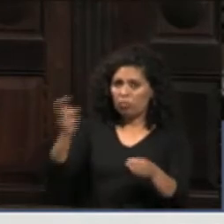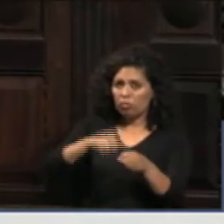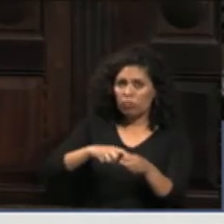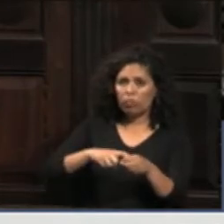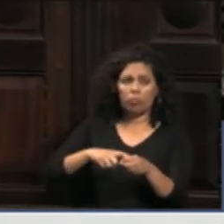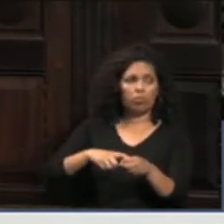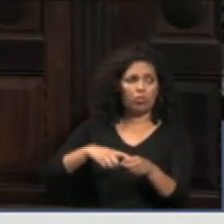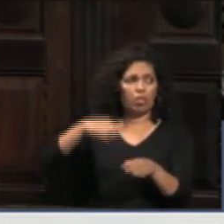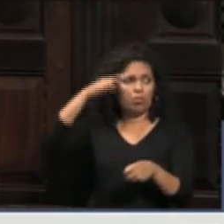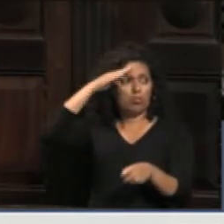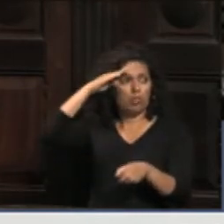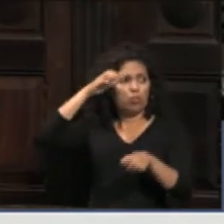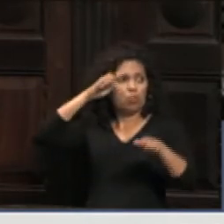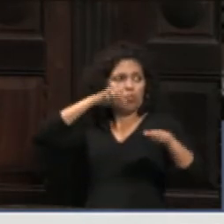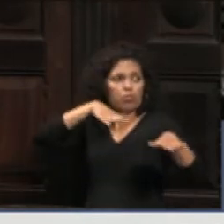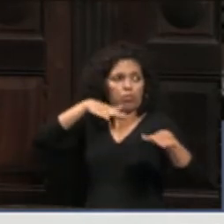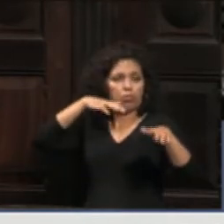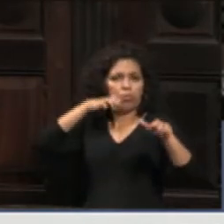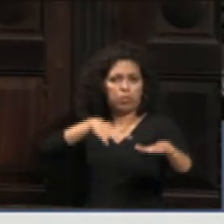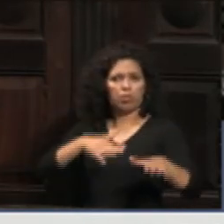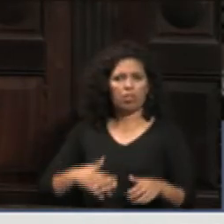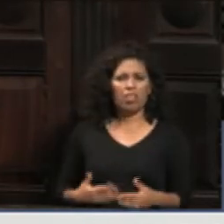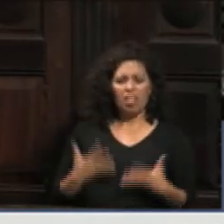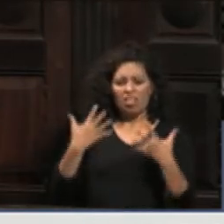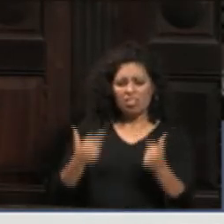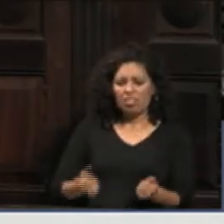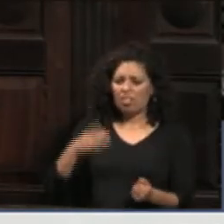considerados pelos historiadores tempos de chumbo.